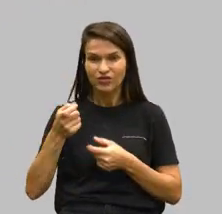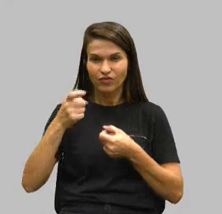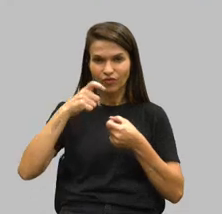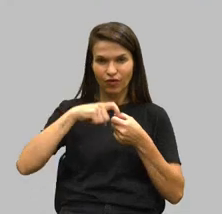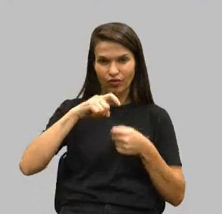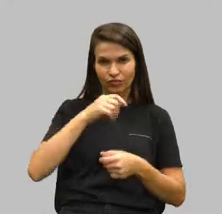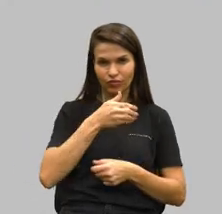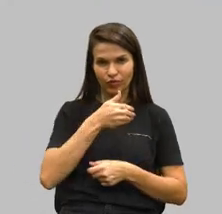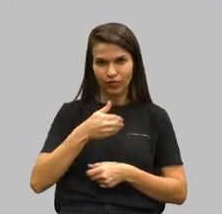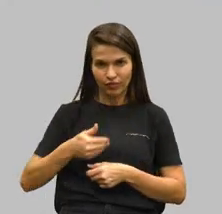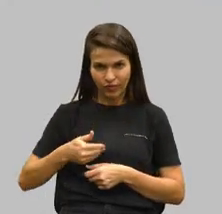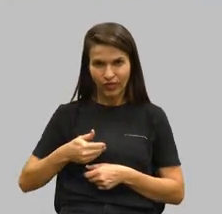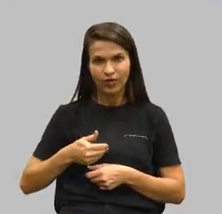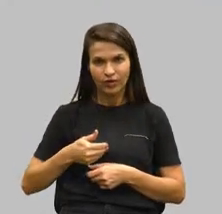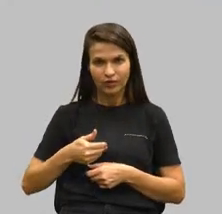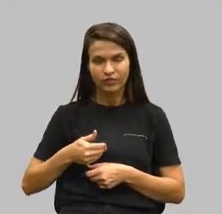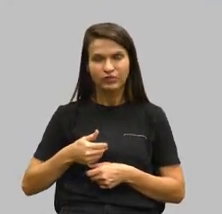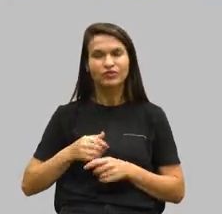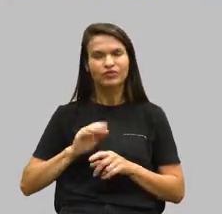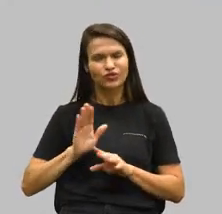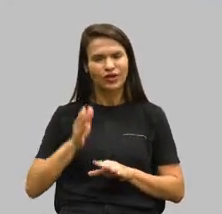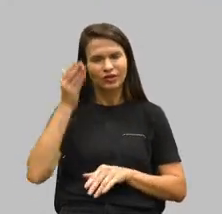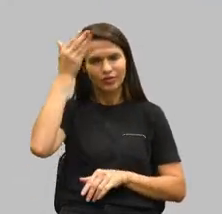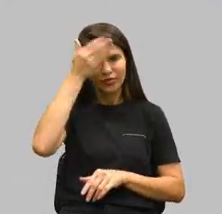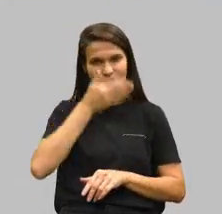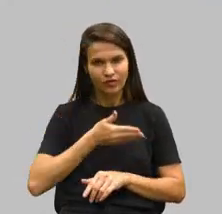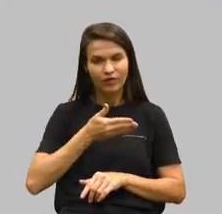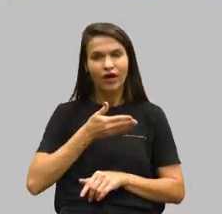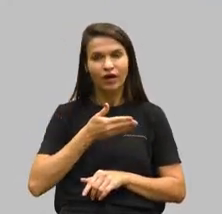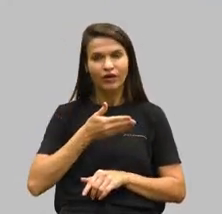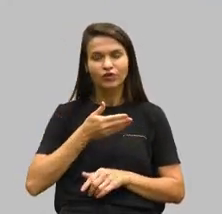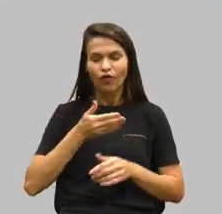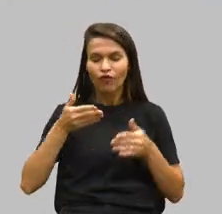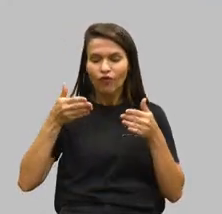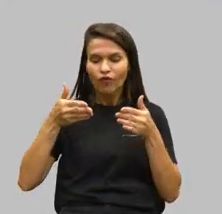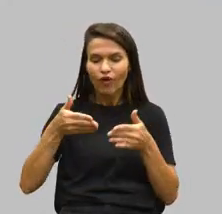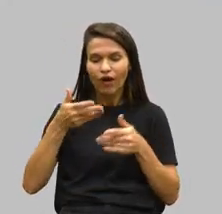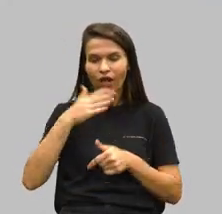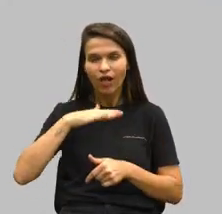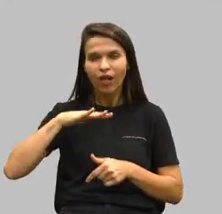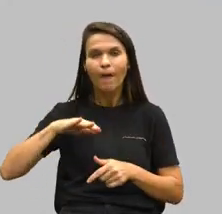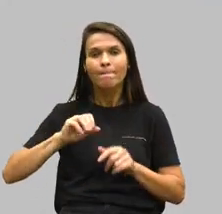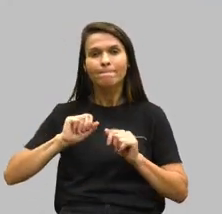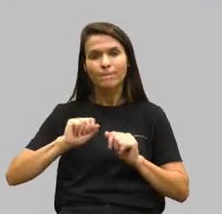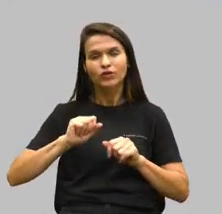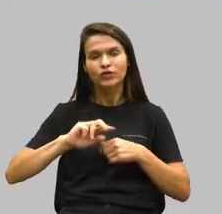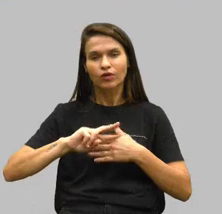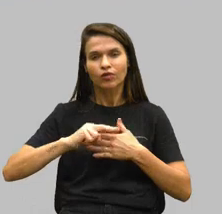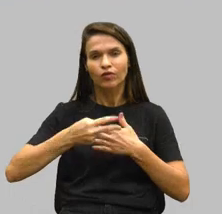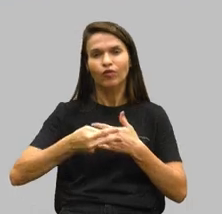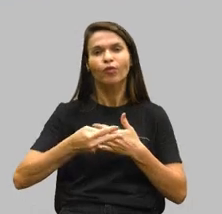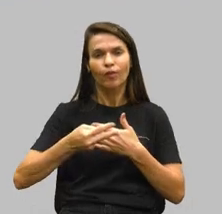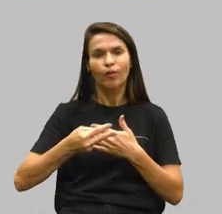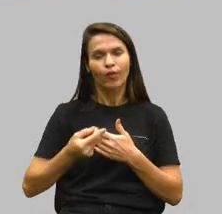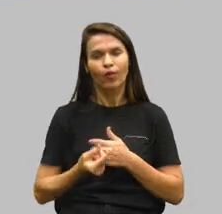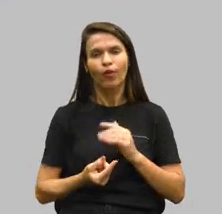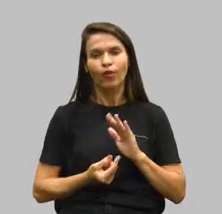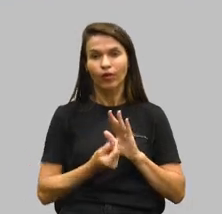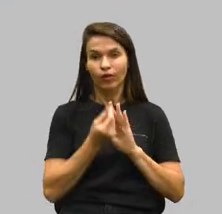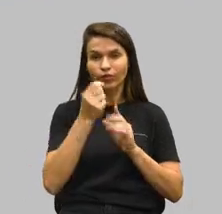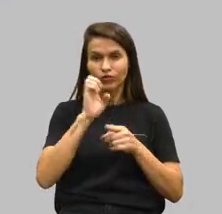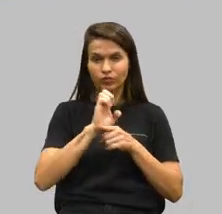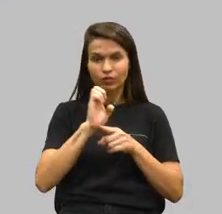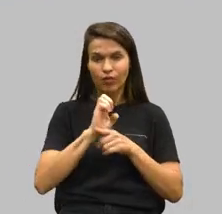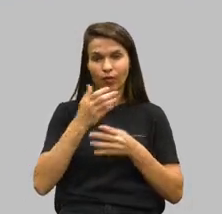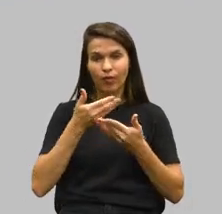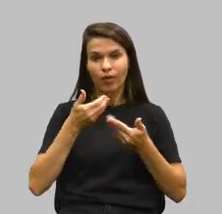governo Então tá mais do que provado que eh investir na primeira infância pode gerar aí uma economia pro estado e uma condição melhor de